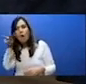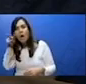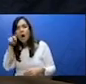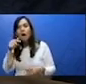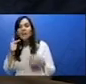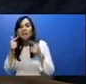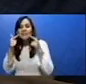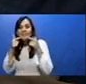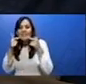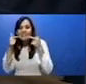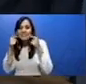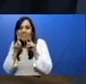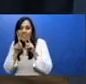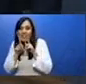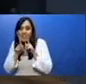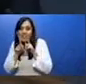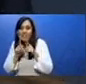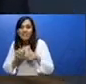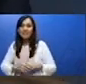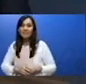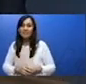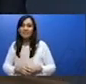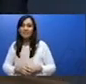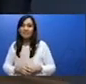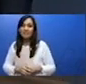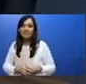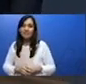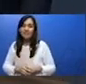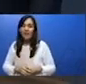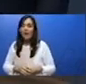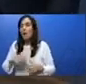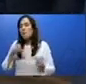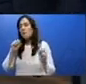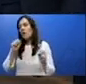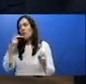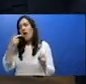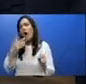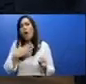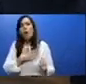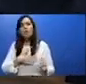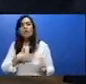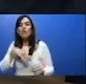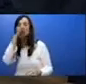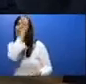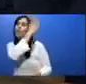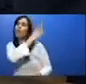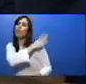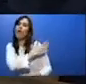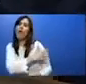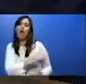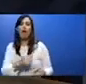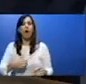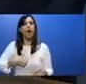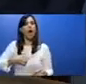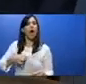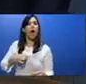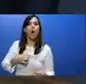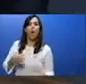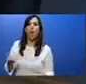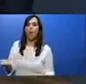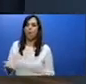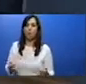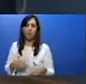interessante. Mas, professora, eu gostei do véu que ela está, eu gostei da roupa. Então,